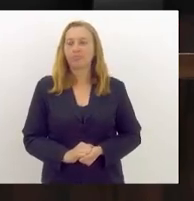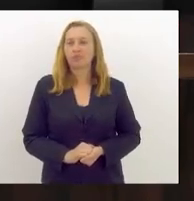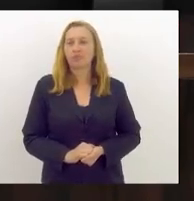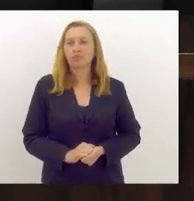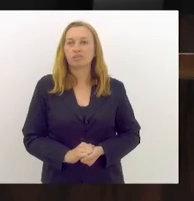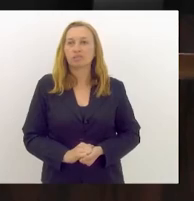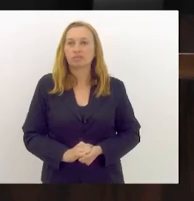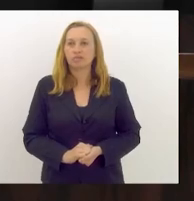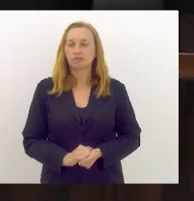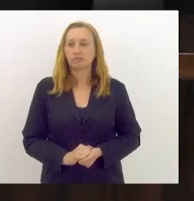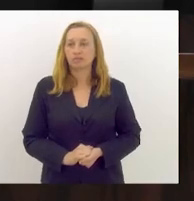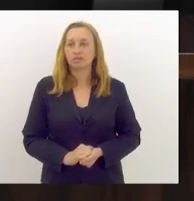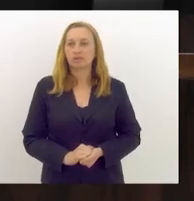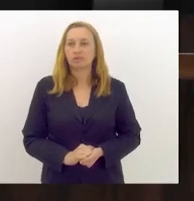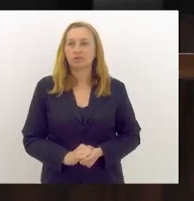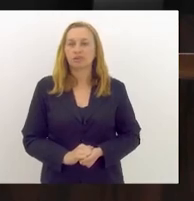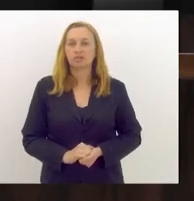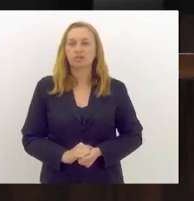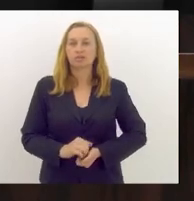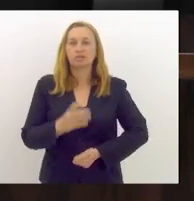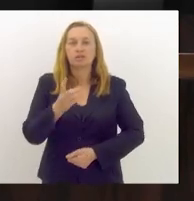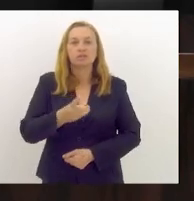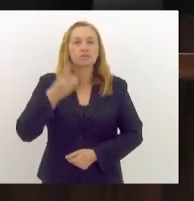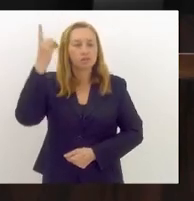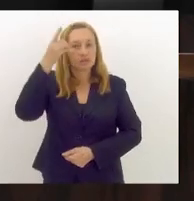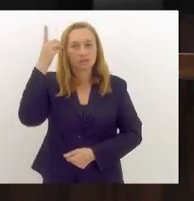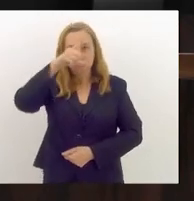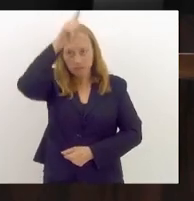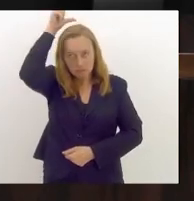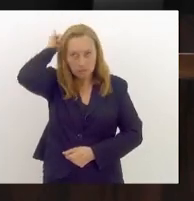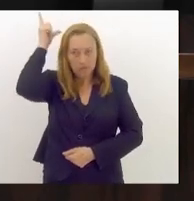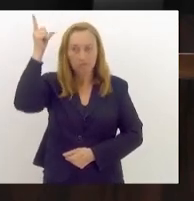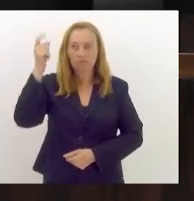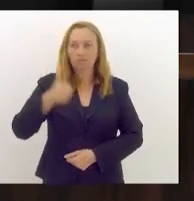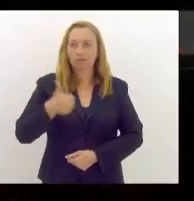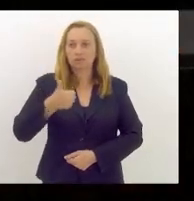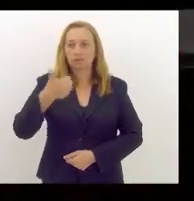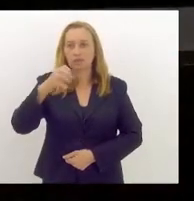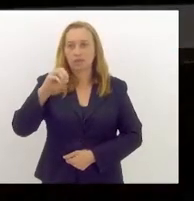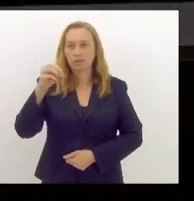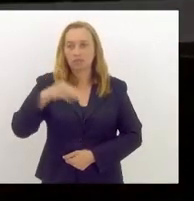inscrito é o nobre deputado Luiz Paulo, que dispõe de 10 minutos.